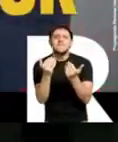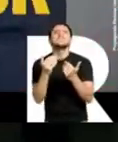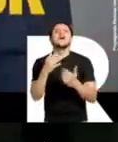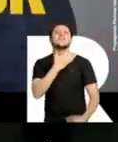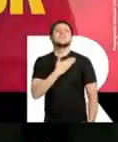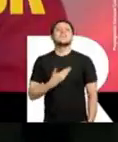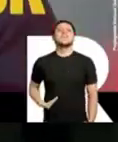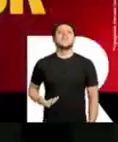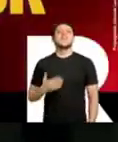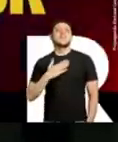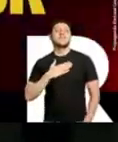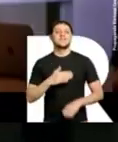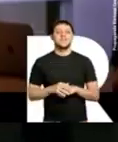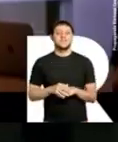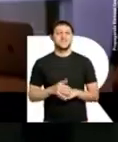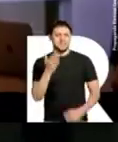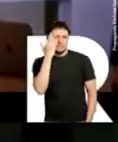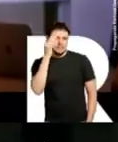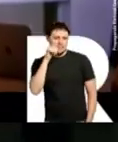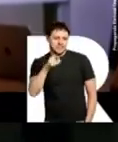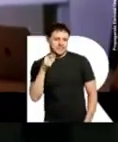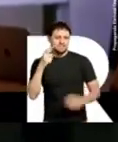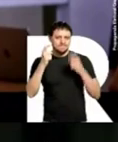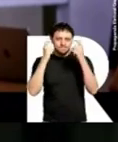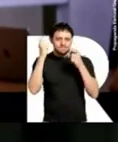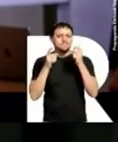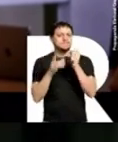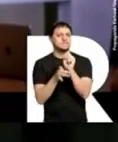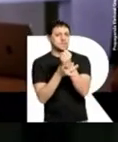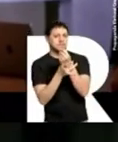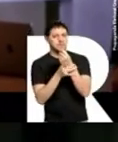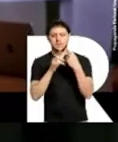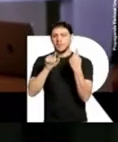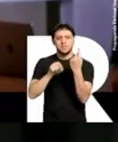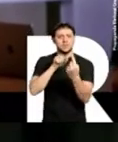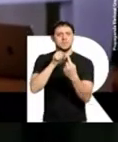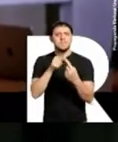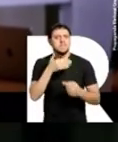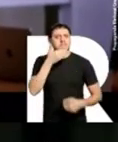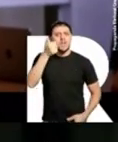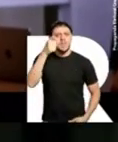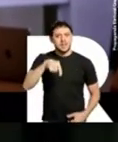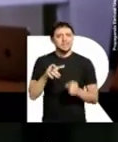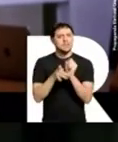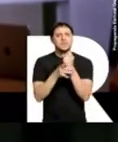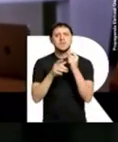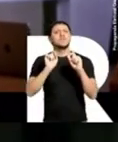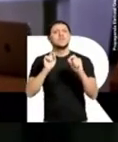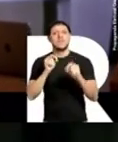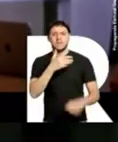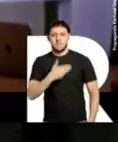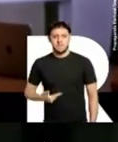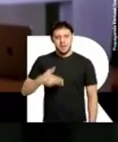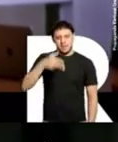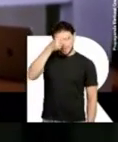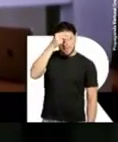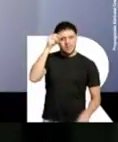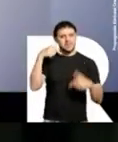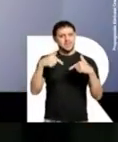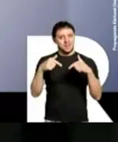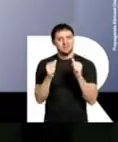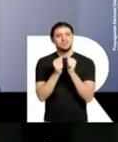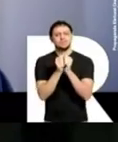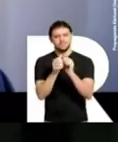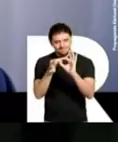Fala, meu governador! Eu sei que você está preocupado com segurança. E a solução para a segurança de São Paulo é o governo e a prefeitura